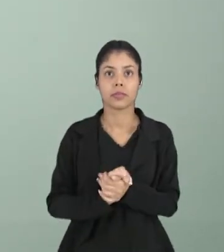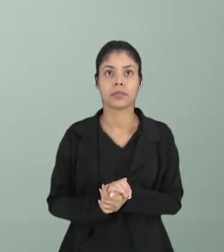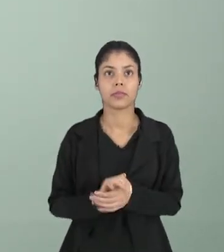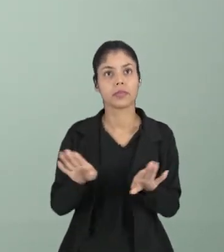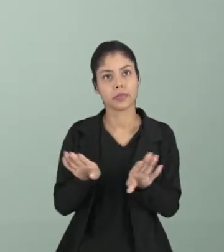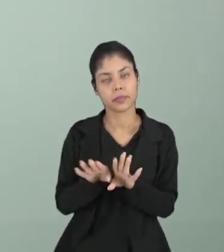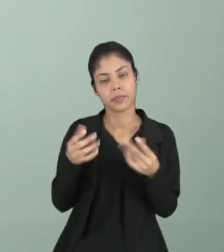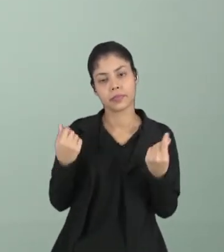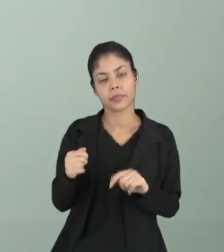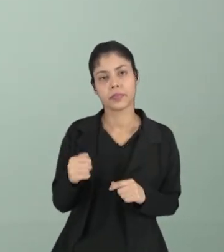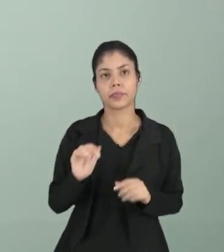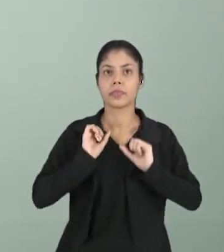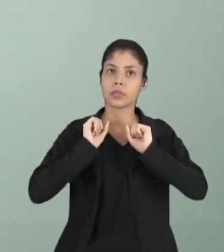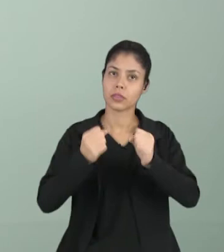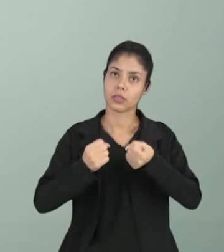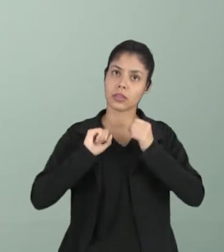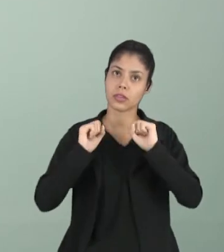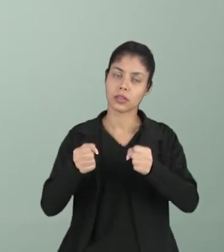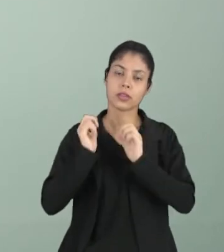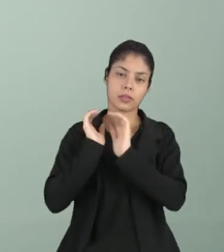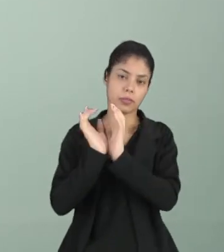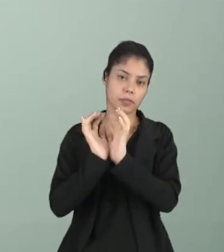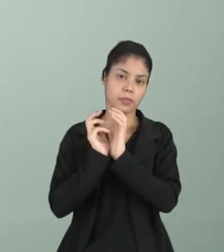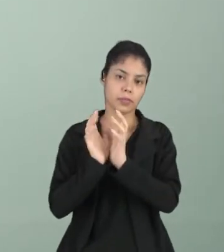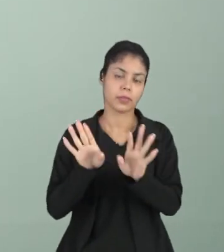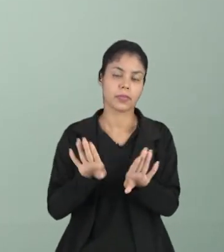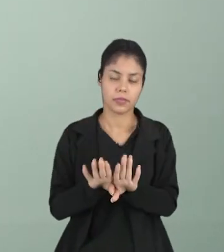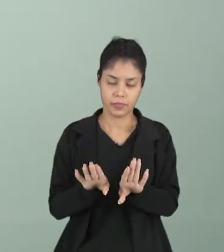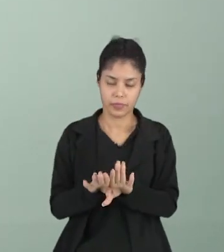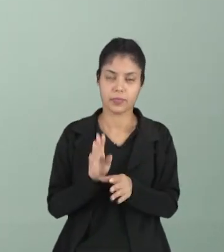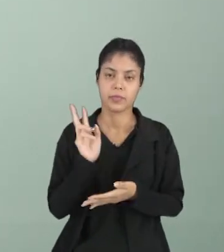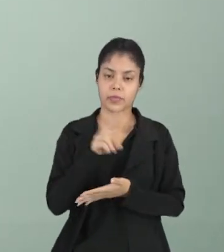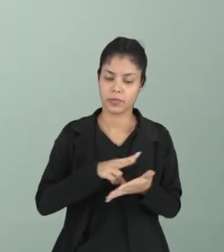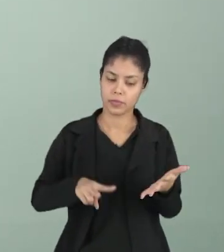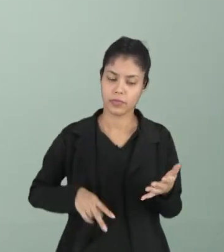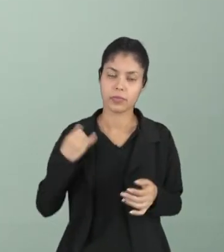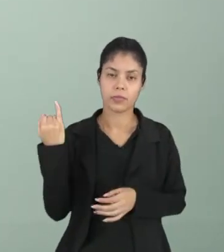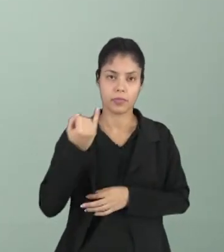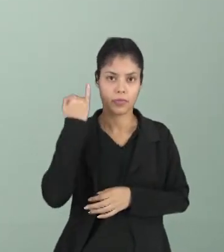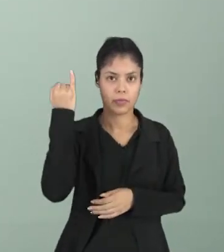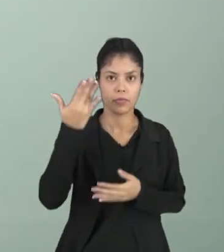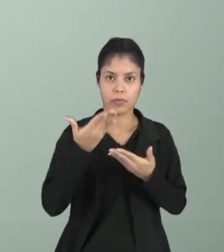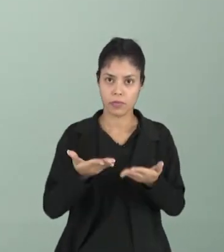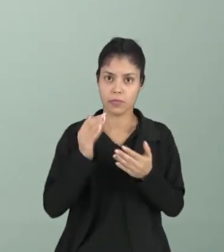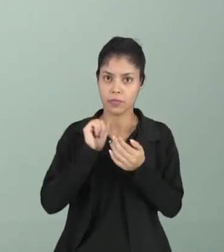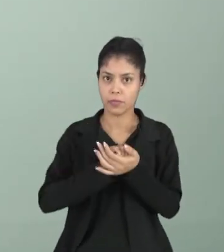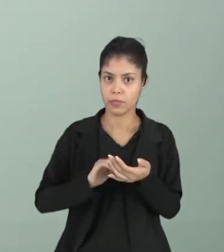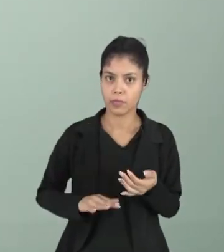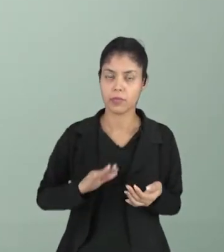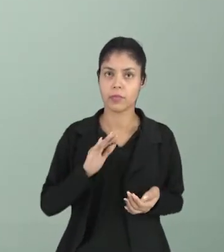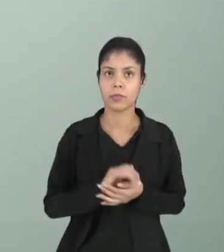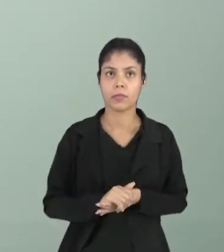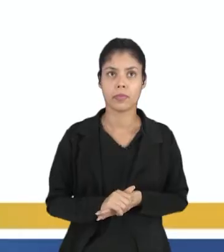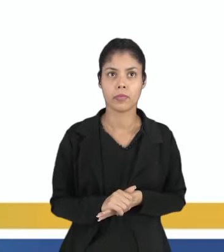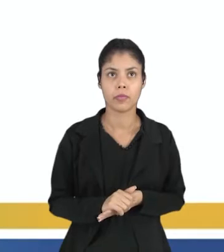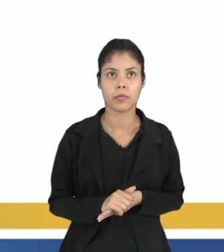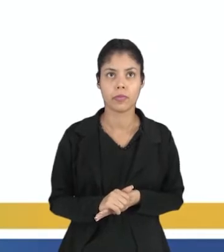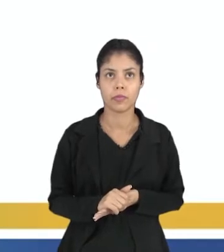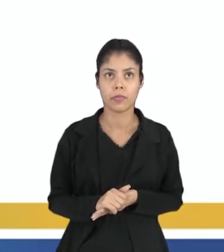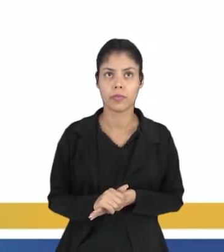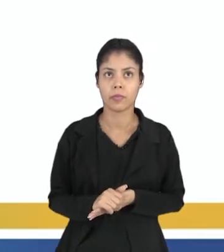nós também precisamos exercitar o nosso cérebro. E a leitura é justamente esse exercício. Passemos para